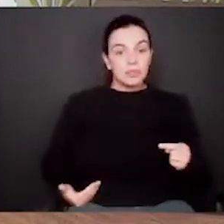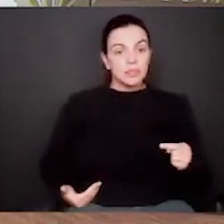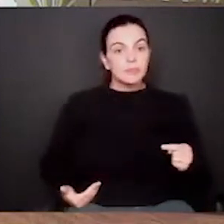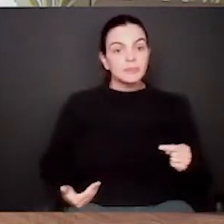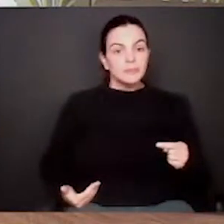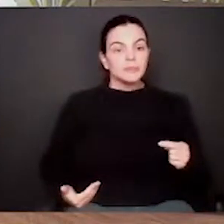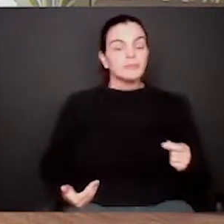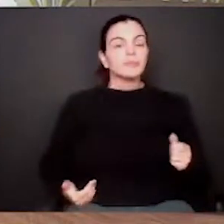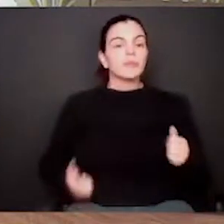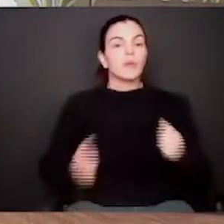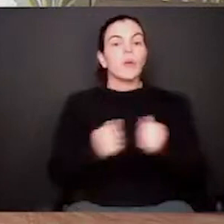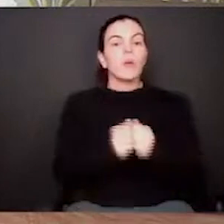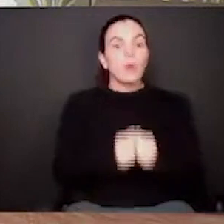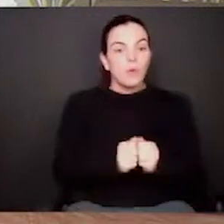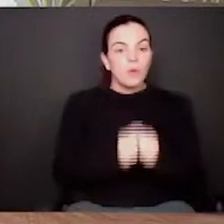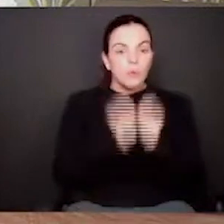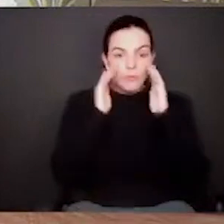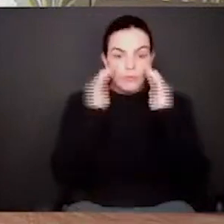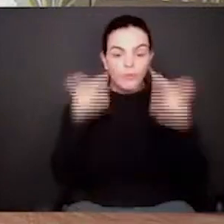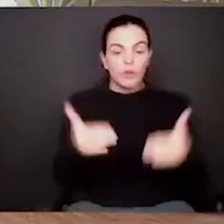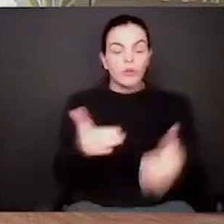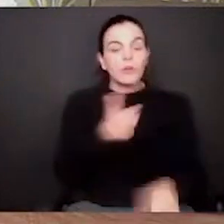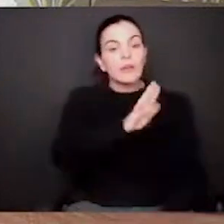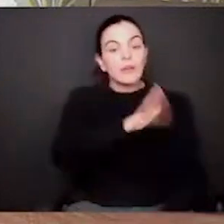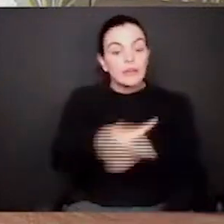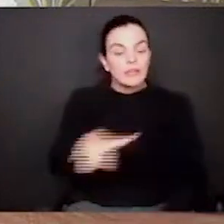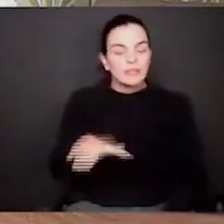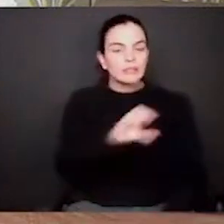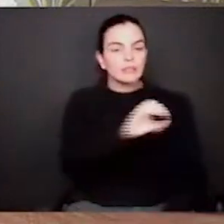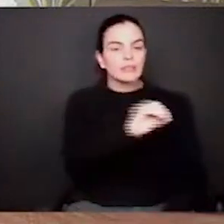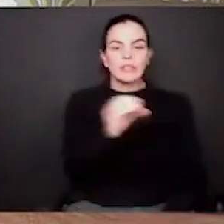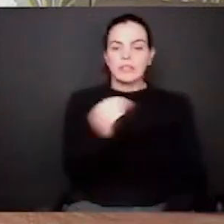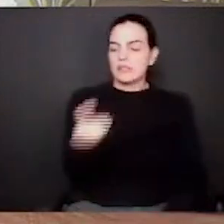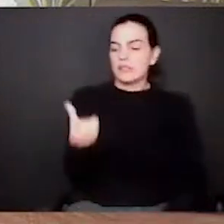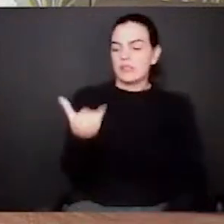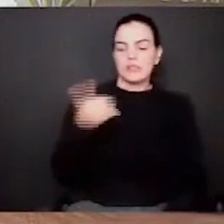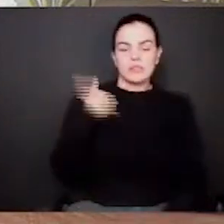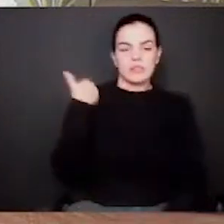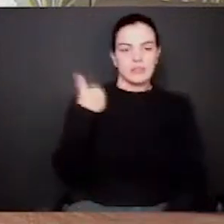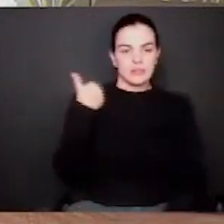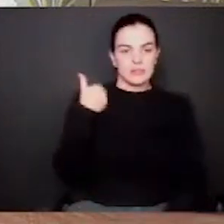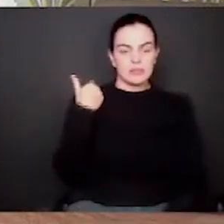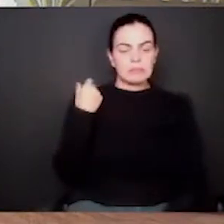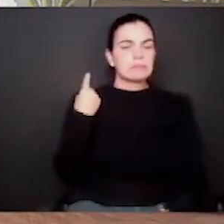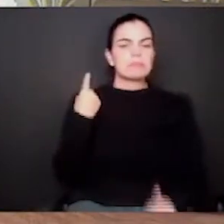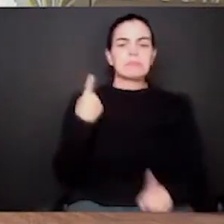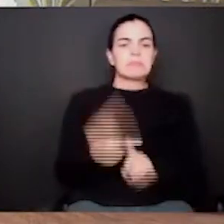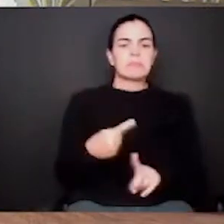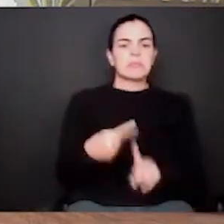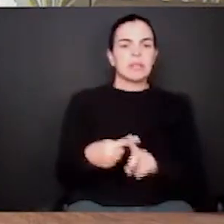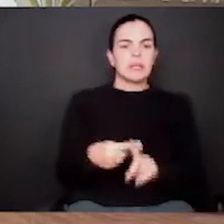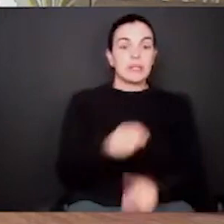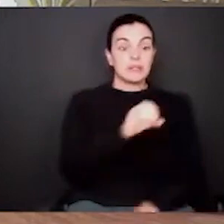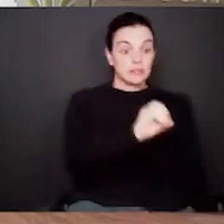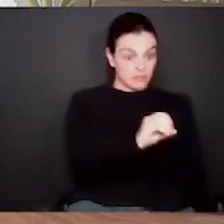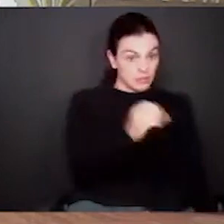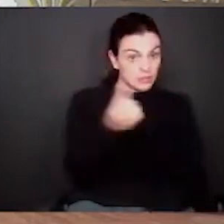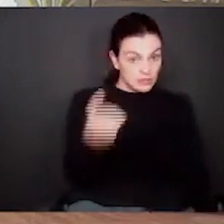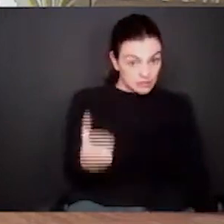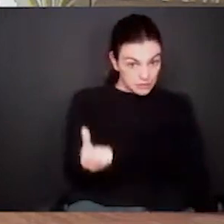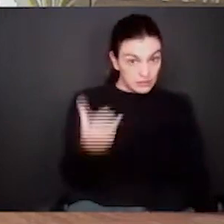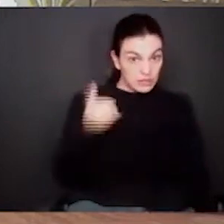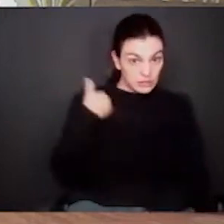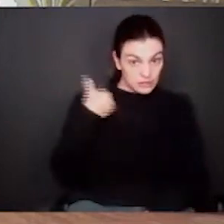da criança na primeira infância. Por que isso? Porque a primeira infância, como nós vimos no filme aqui, como eu